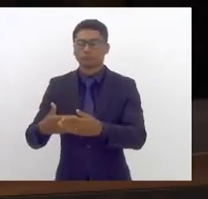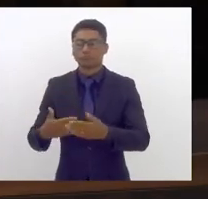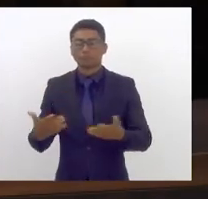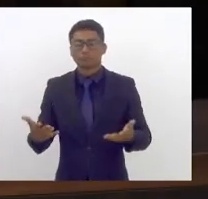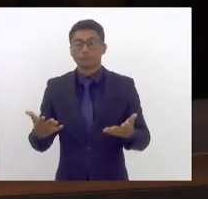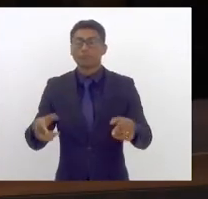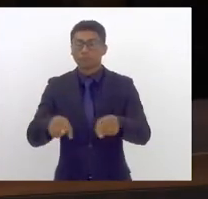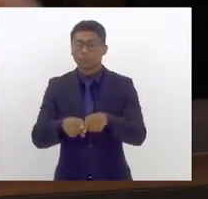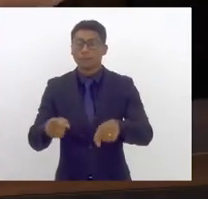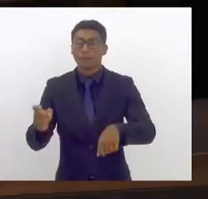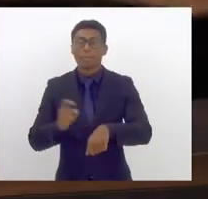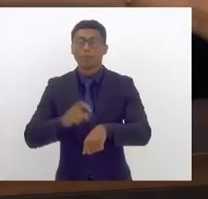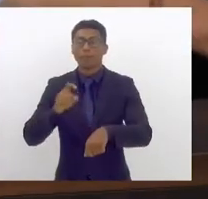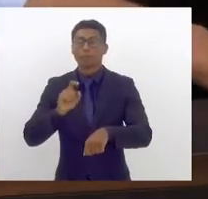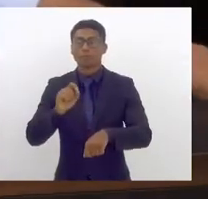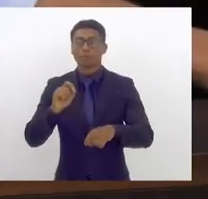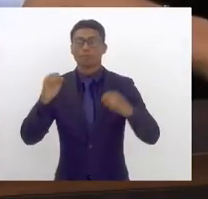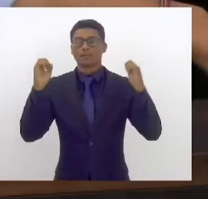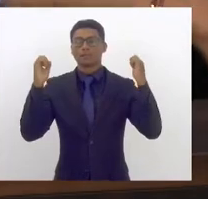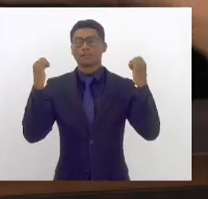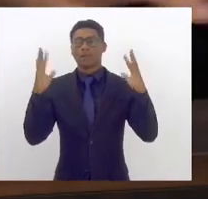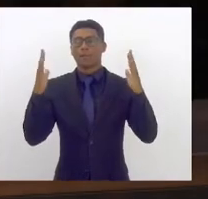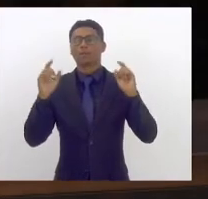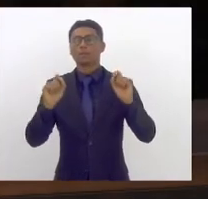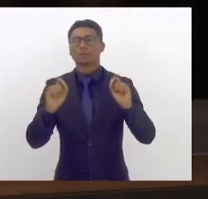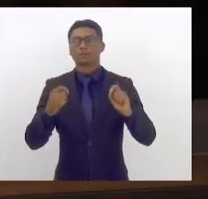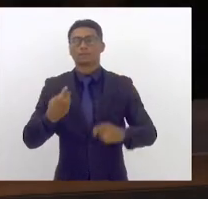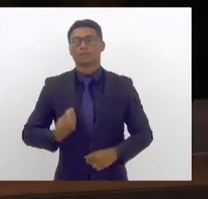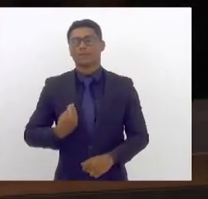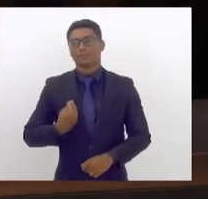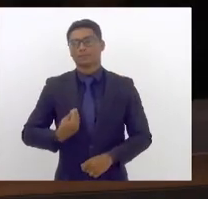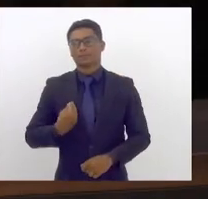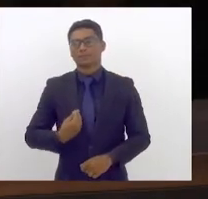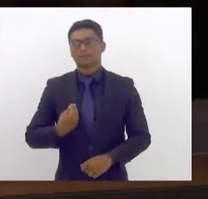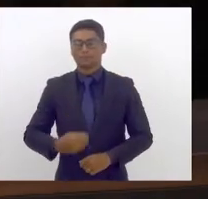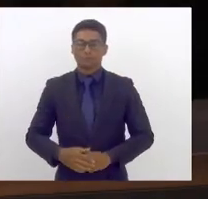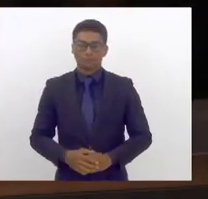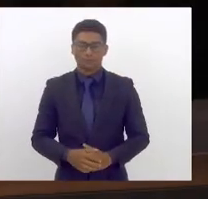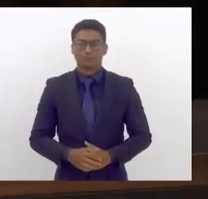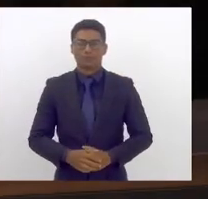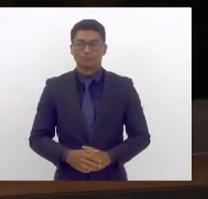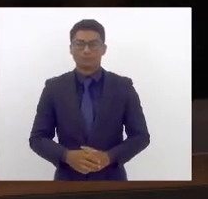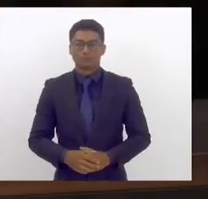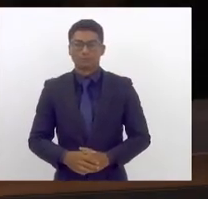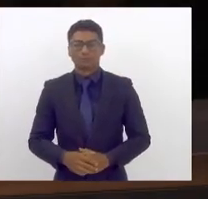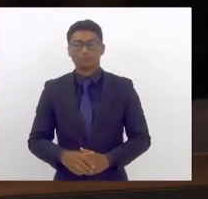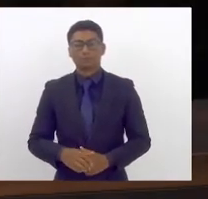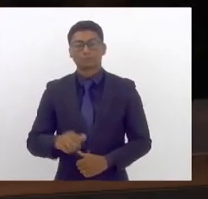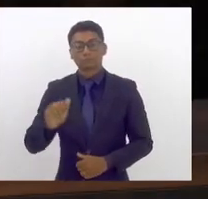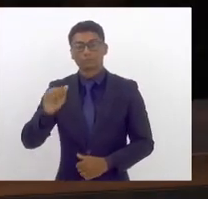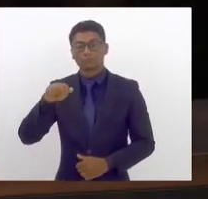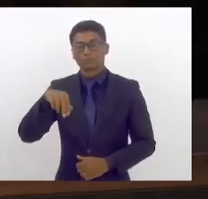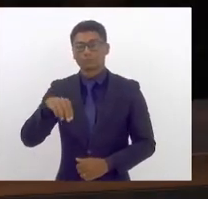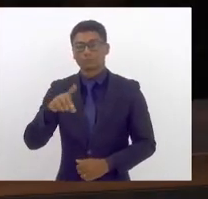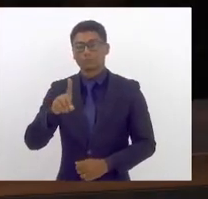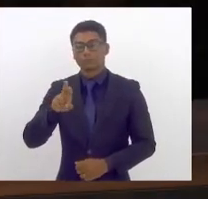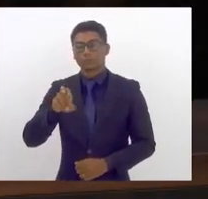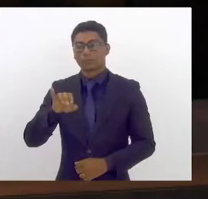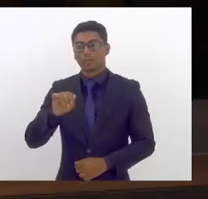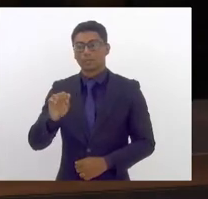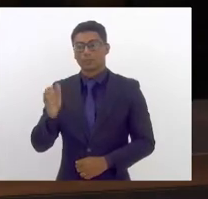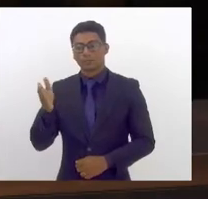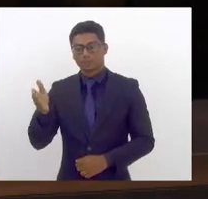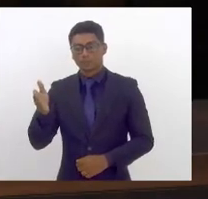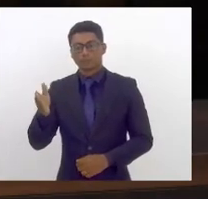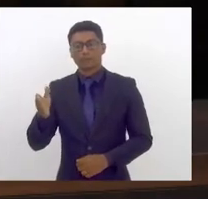Celebrar celebrar a vida na no relato da Andreia e que eu acho que